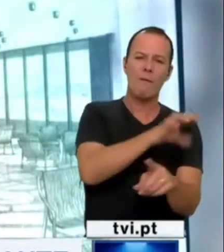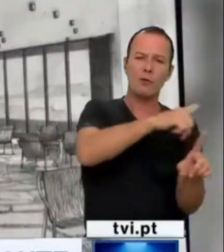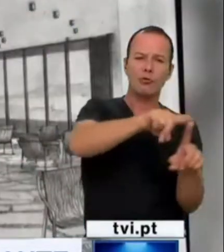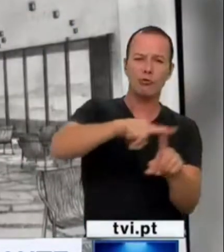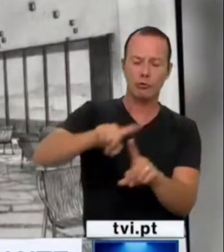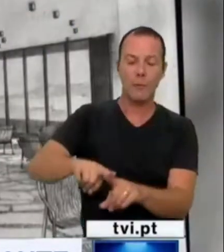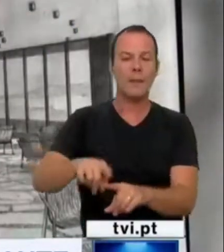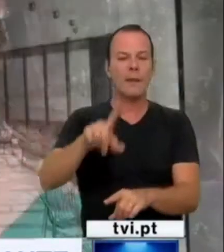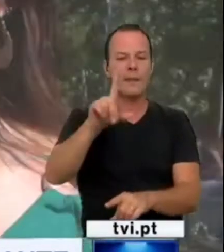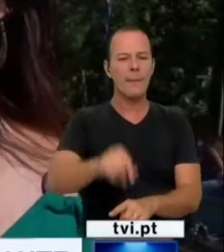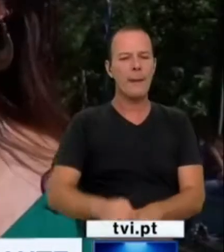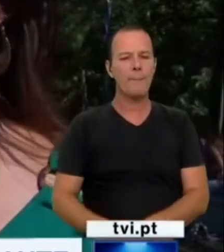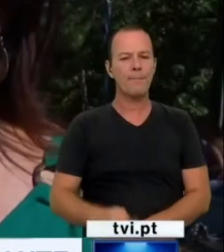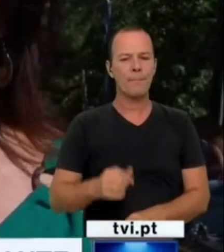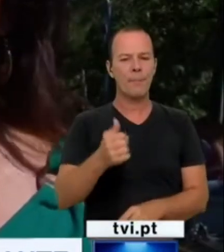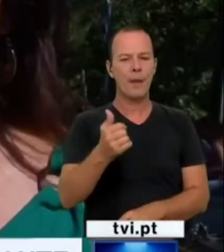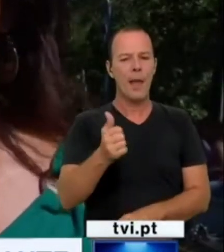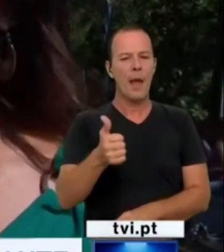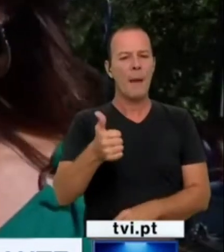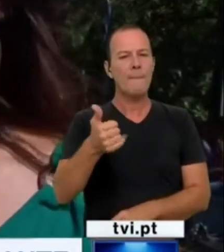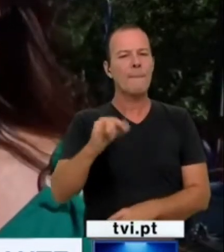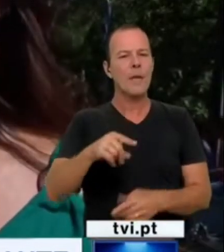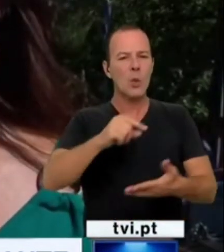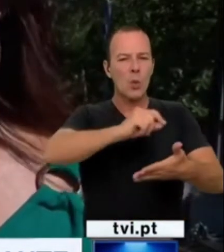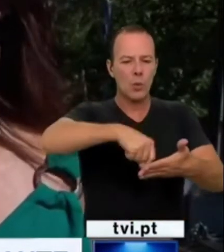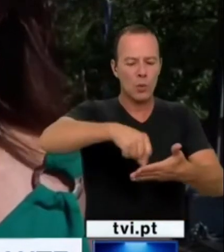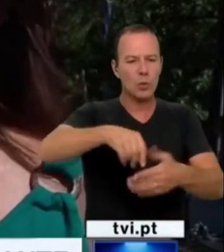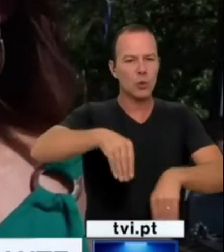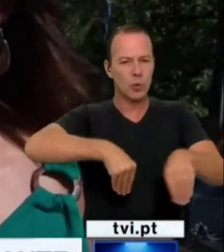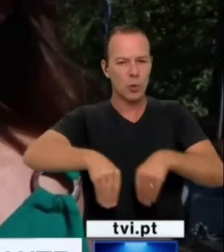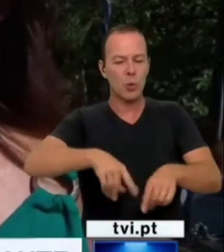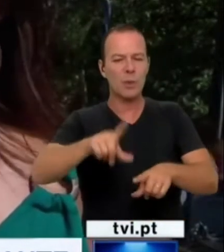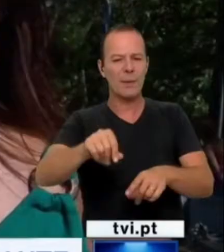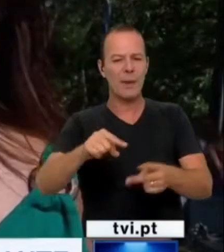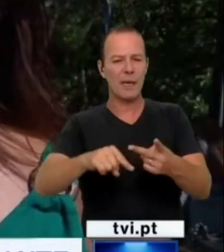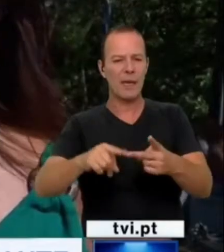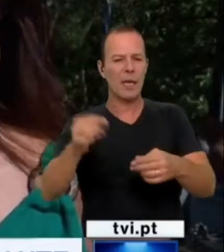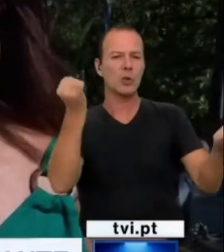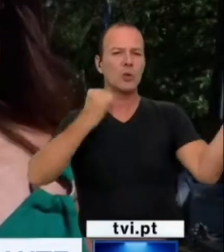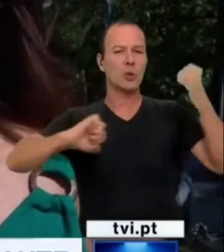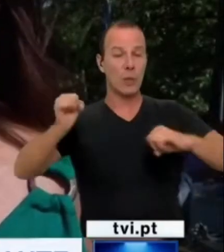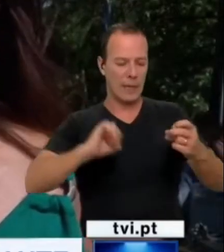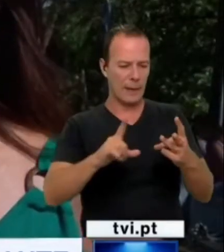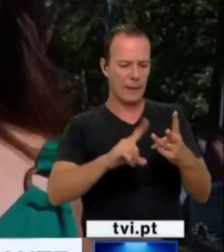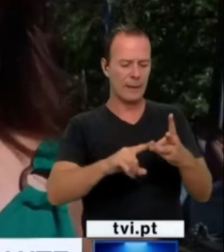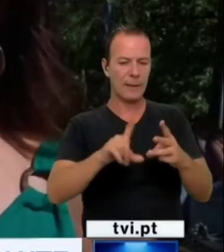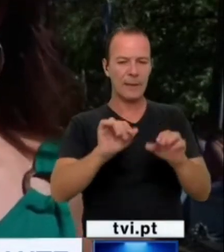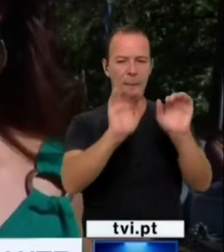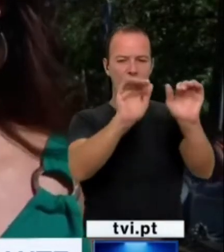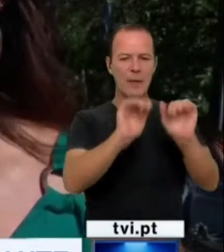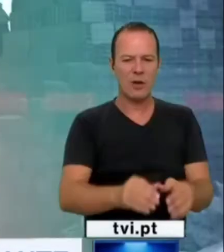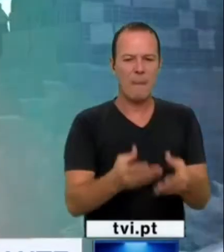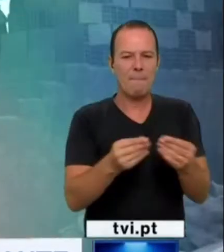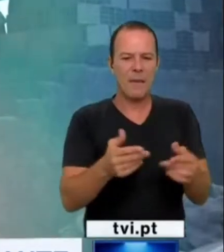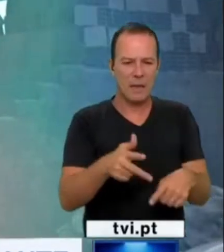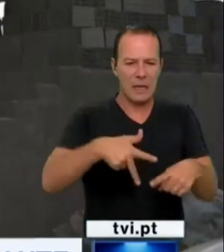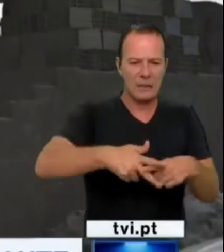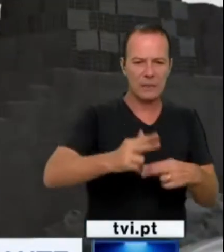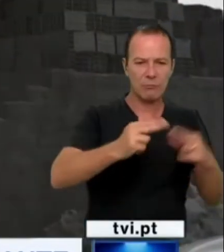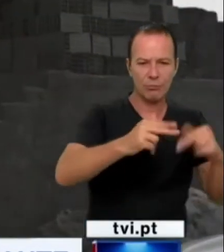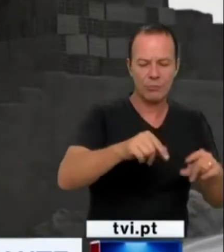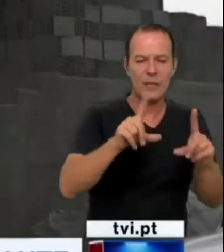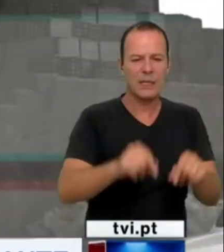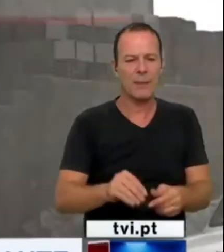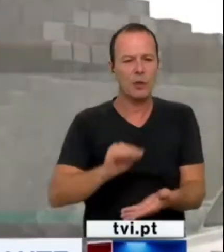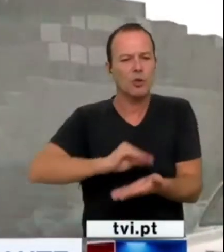funcionou também um bingo, uma discoteca, um armazém de materiais de construção civil e também um escritório de uma